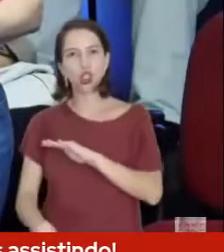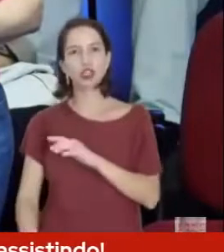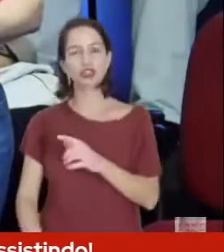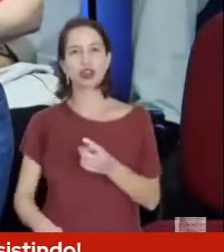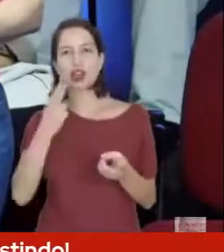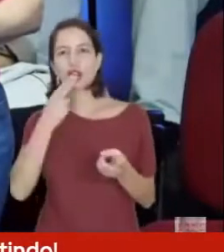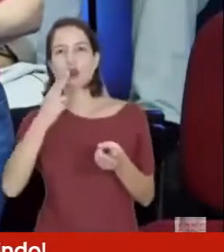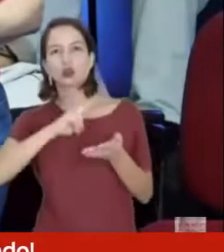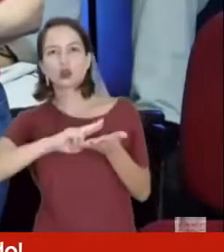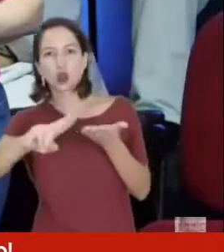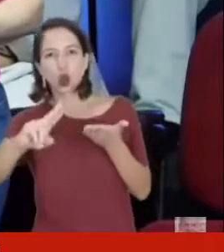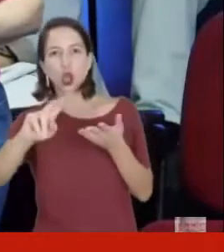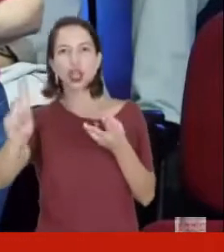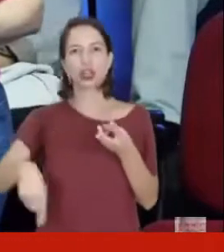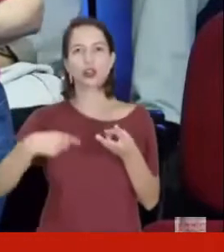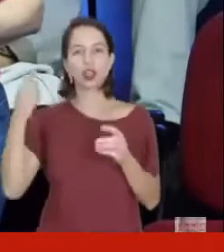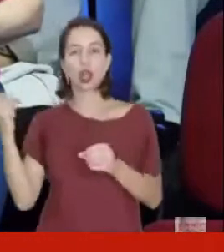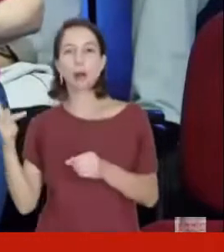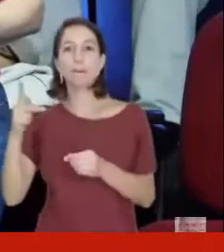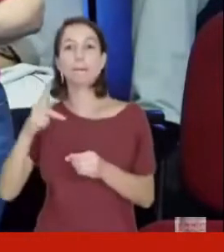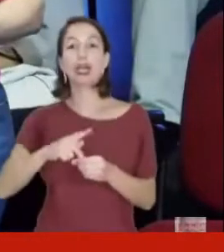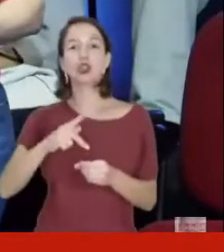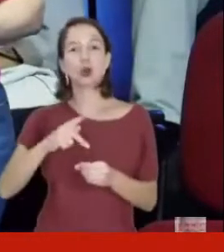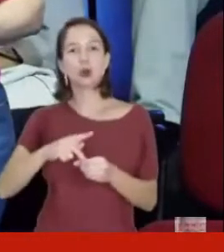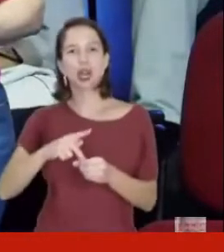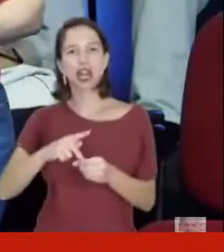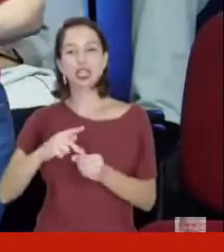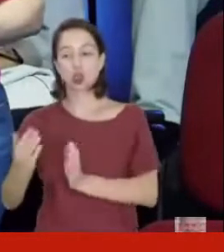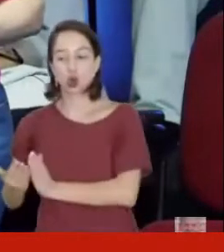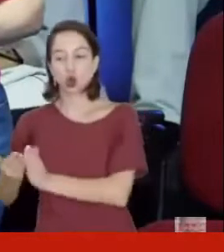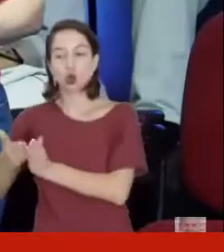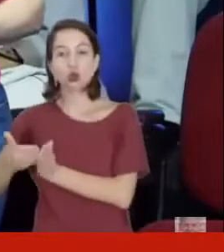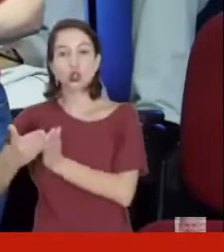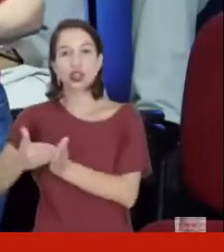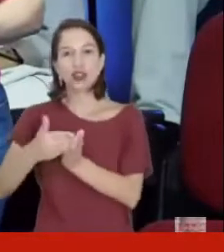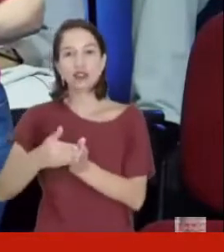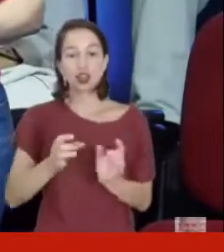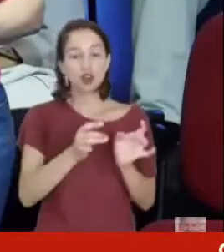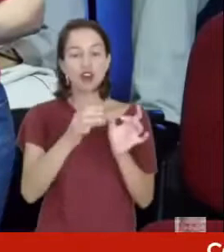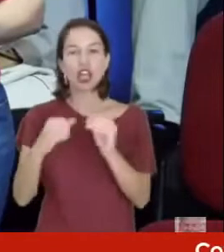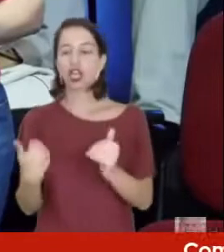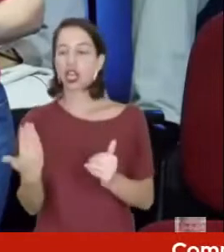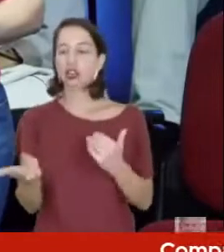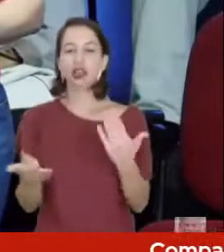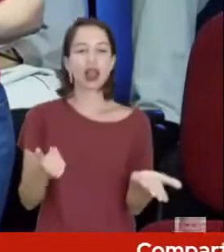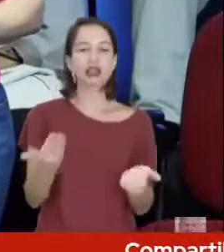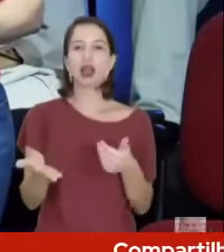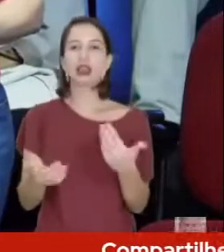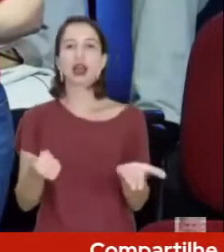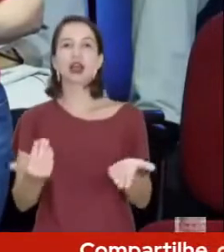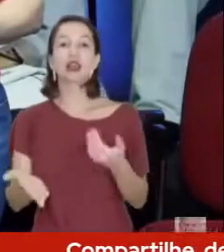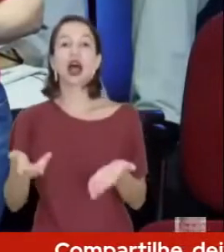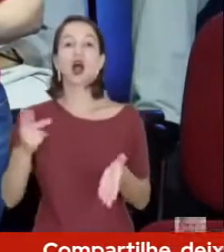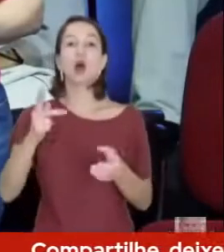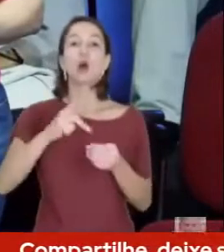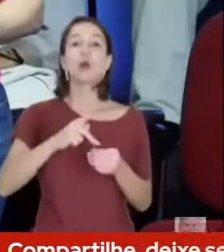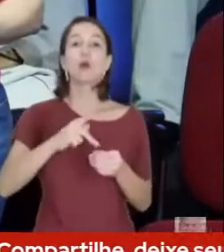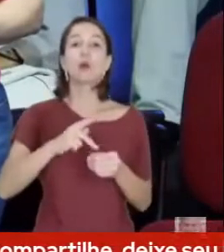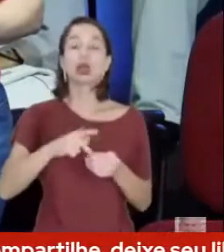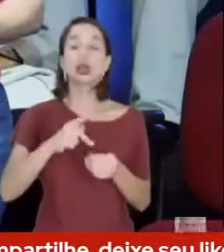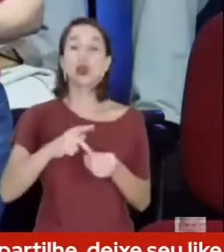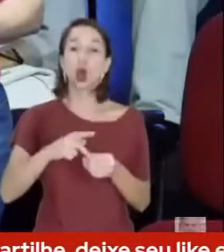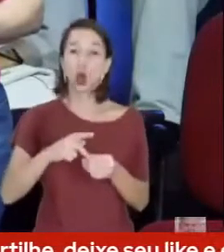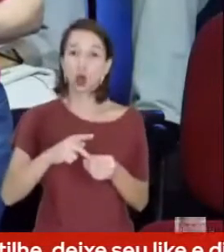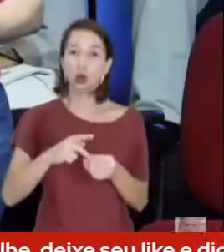da Transpetro, eles querem entregar o nosso petróleo para o nosso povo não conseguir comprar um botijão